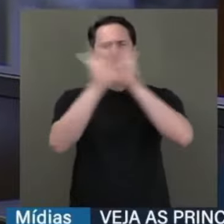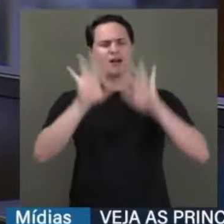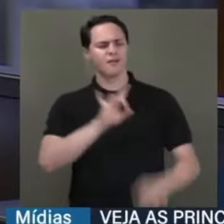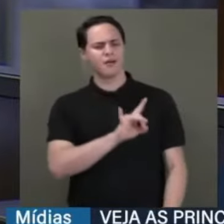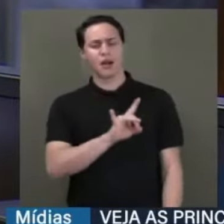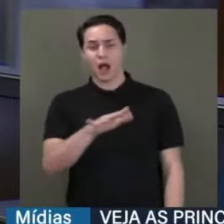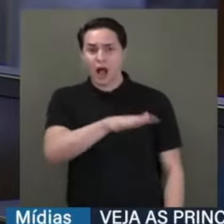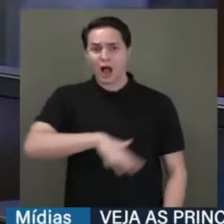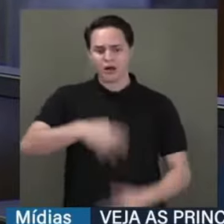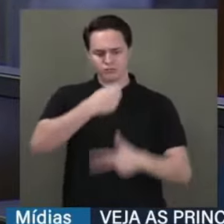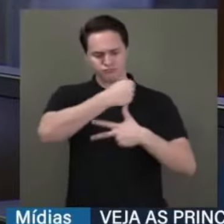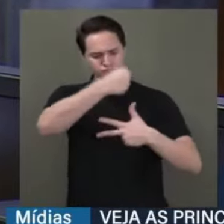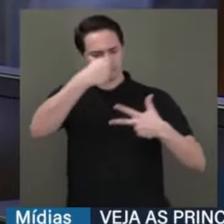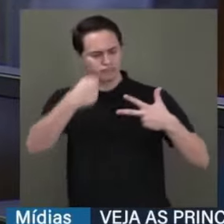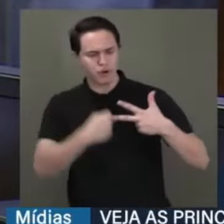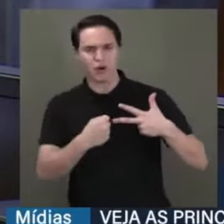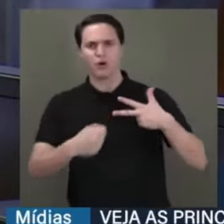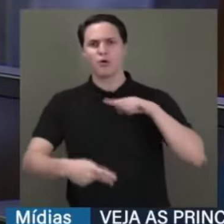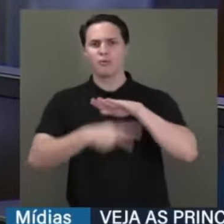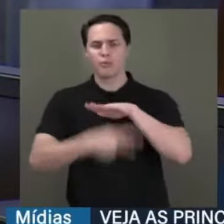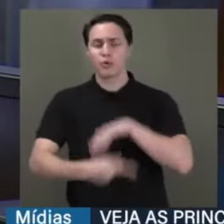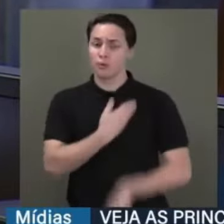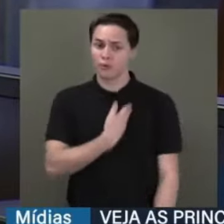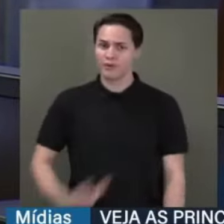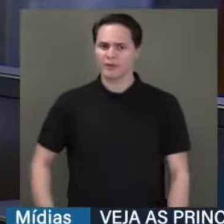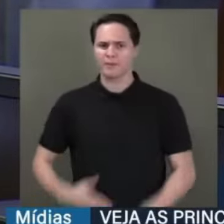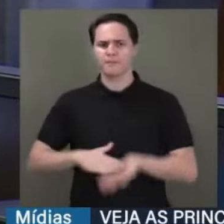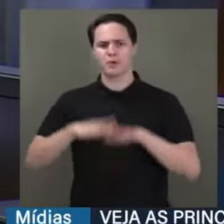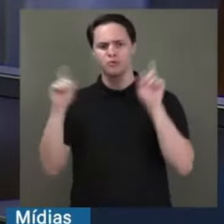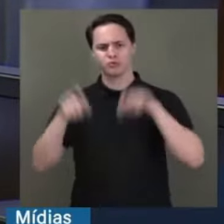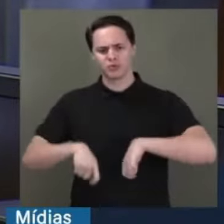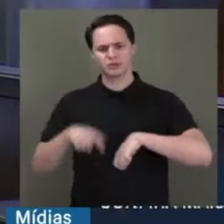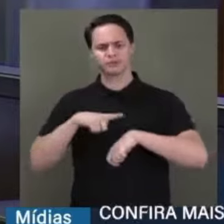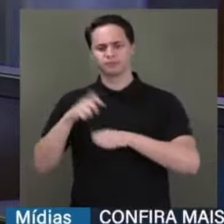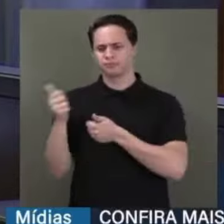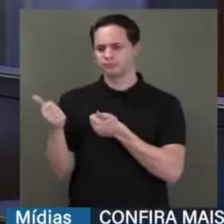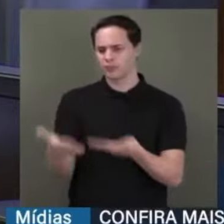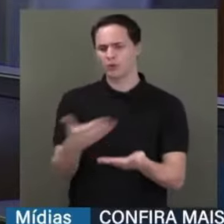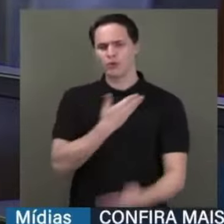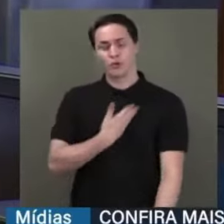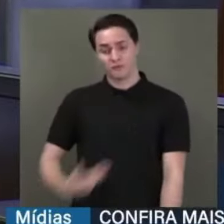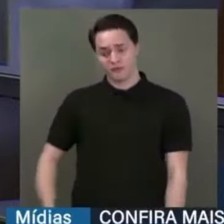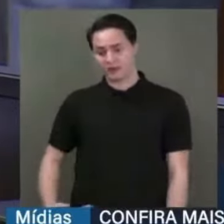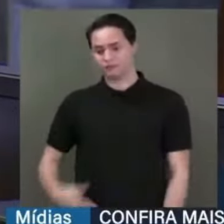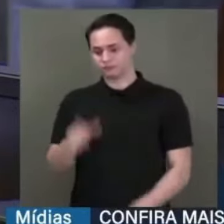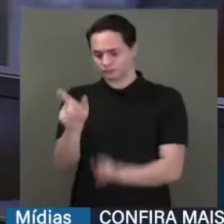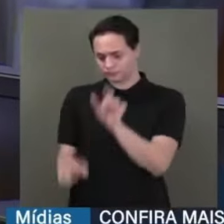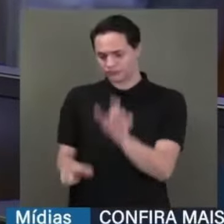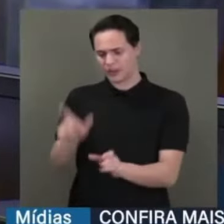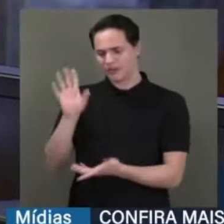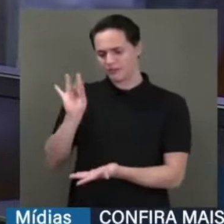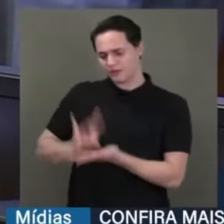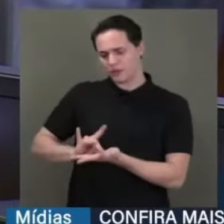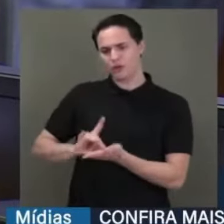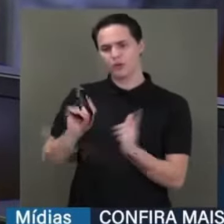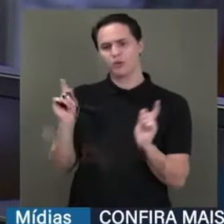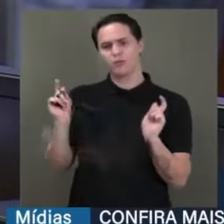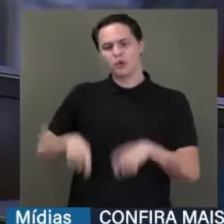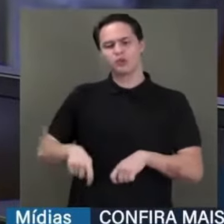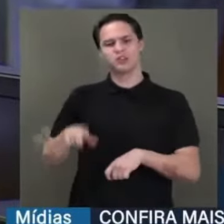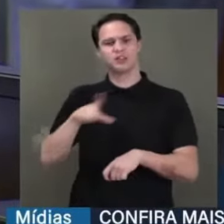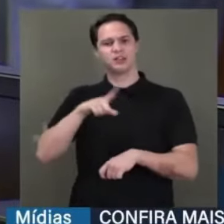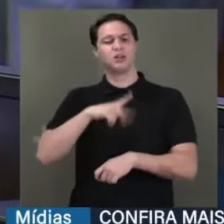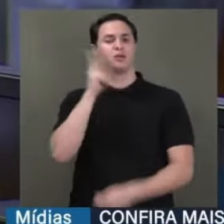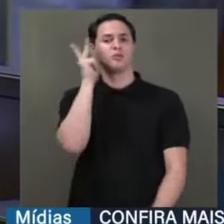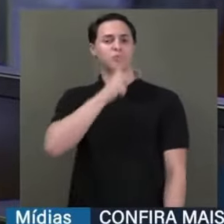dos poderes nas três esferas de governo é capaz de mocionar que os governantes efetivem as políticas públicas